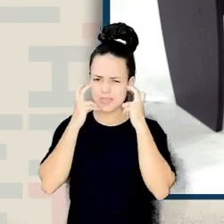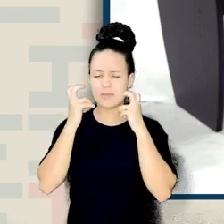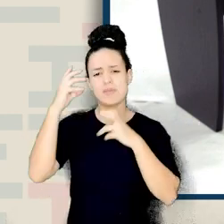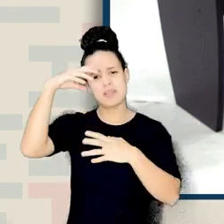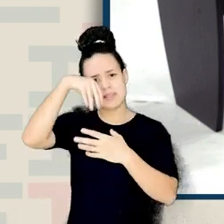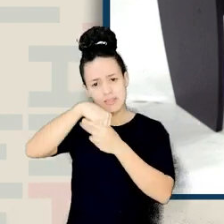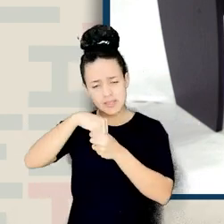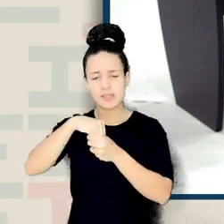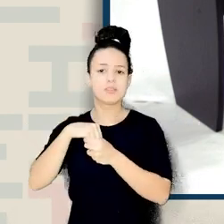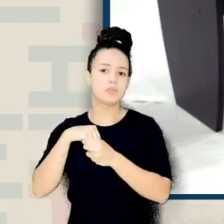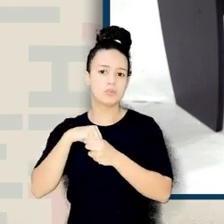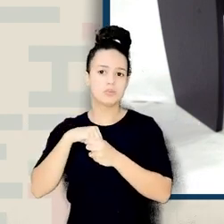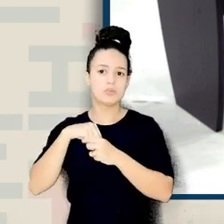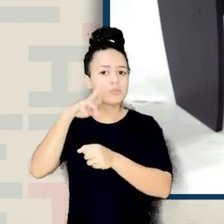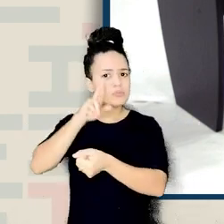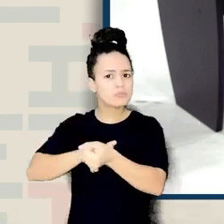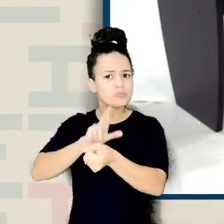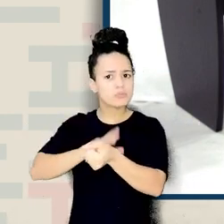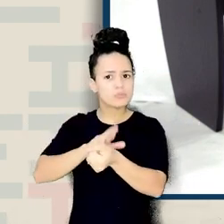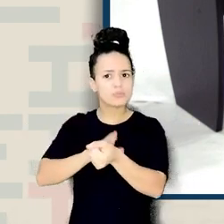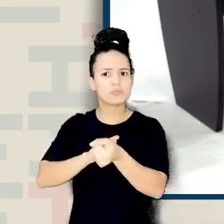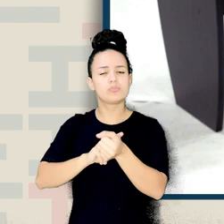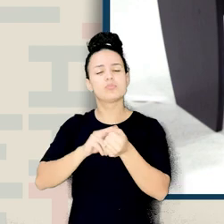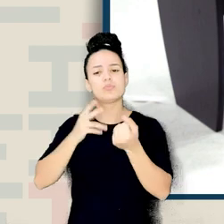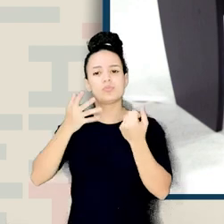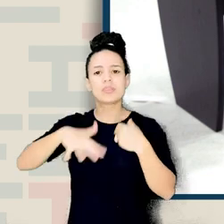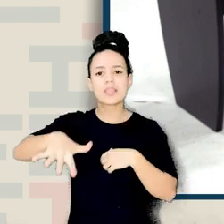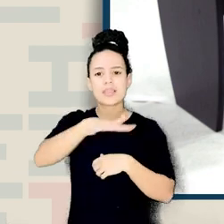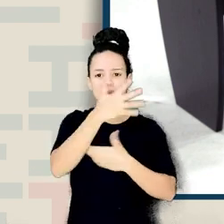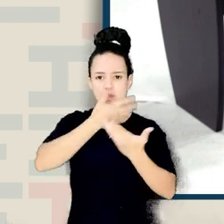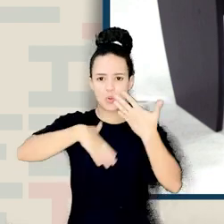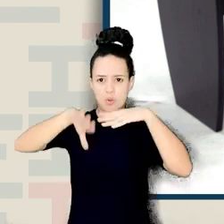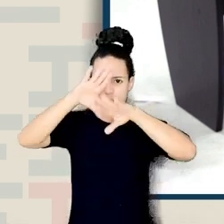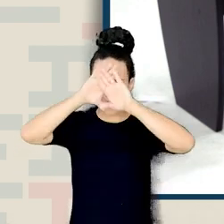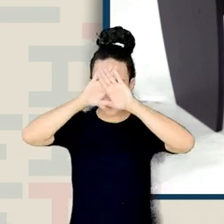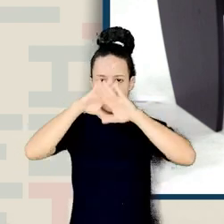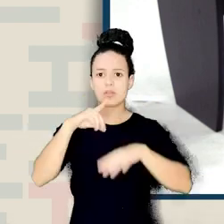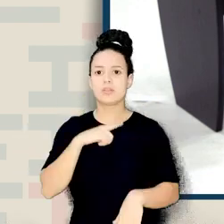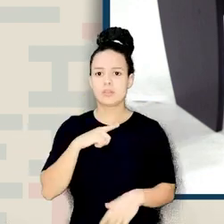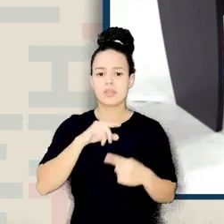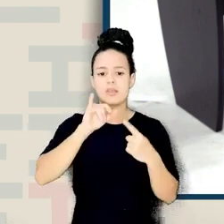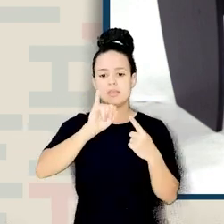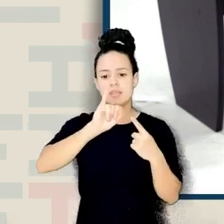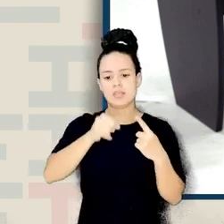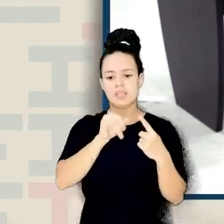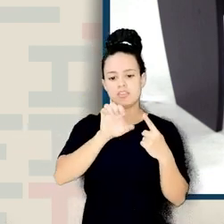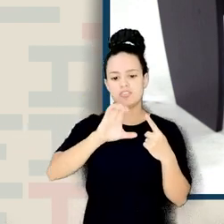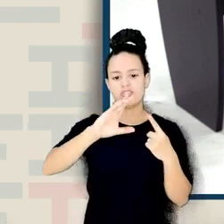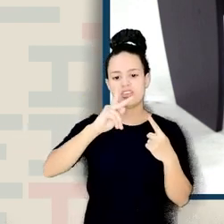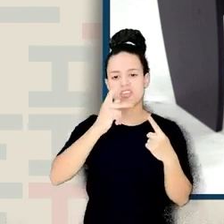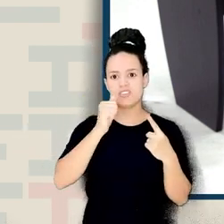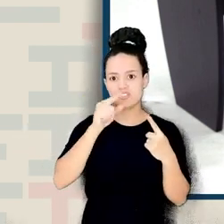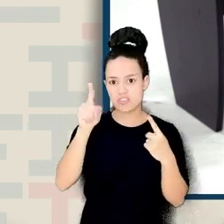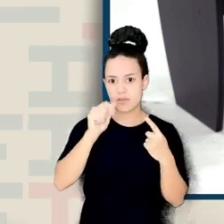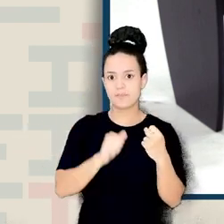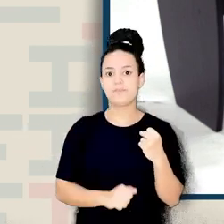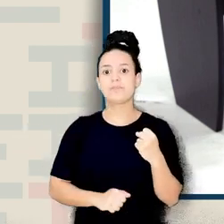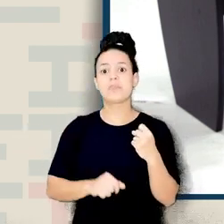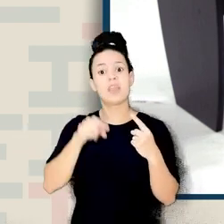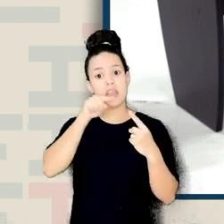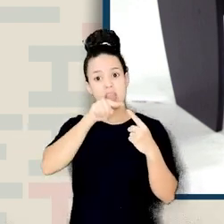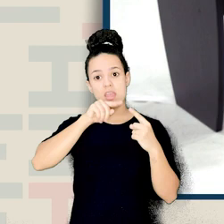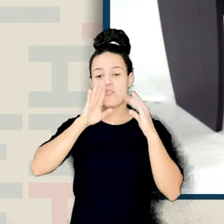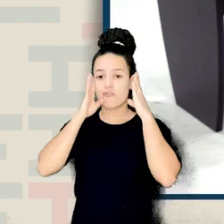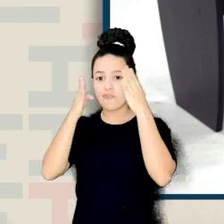dessa janela rítmica do toque aos orixás, nós vamos ter um trabalho então com o Ijexá favorecendo